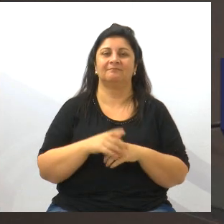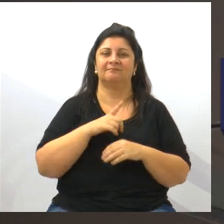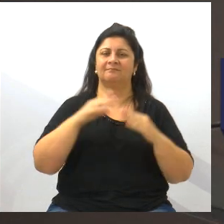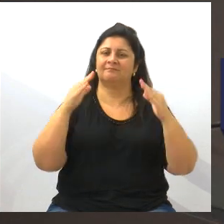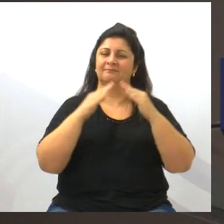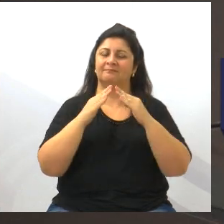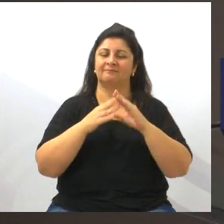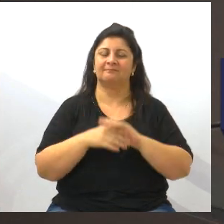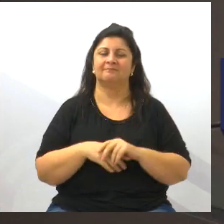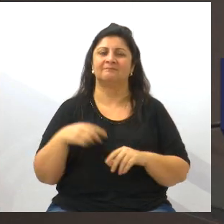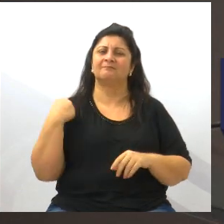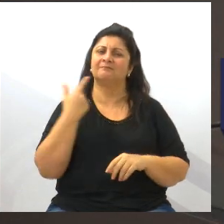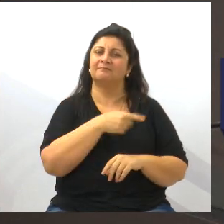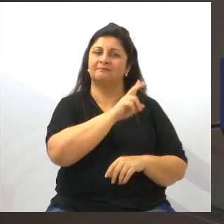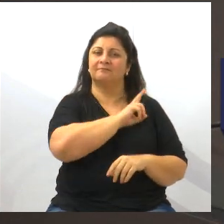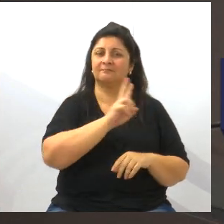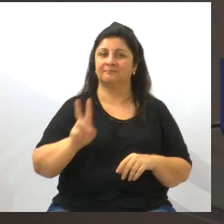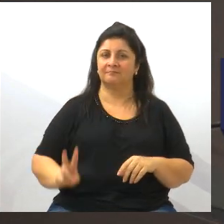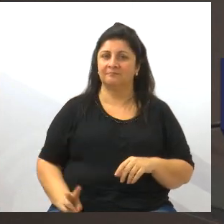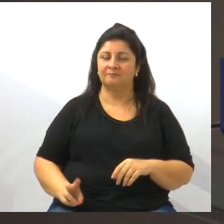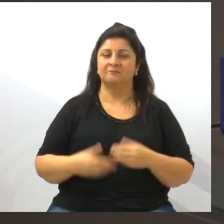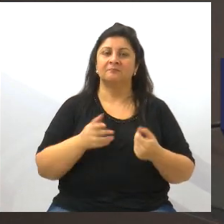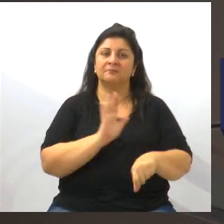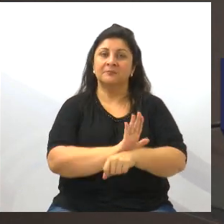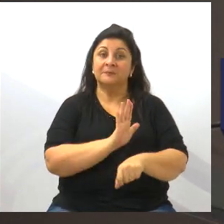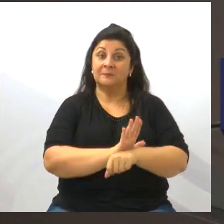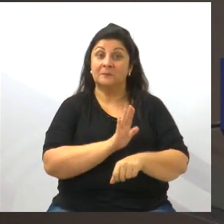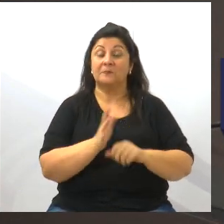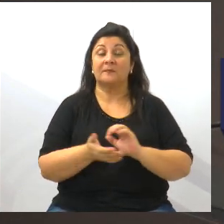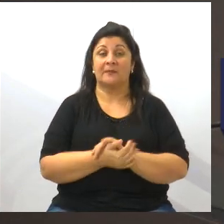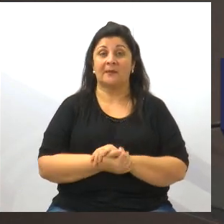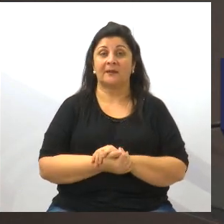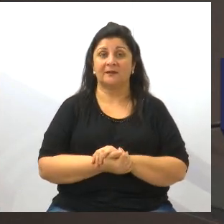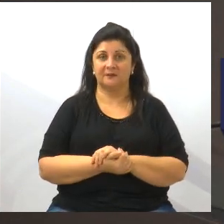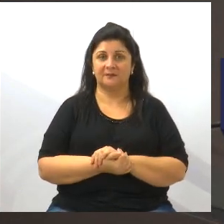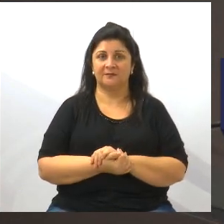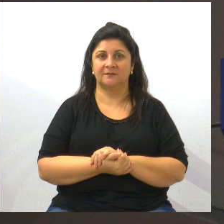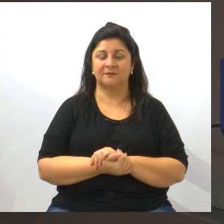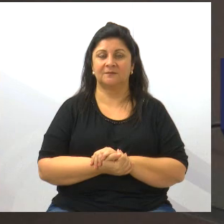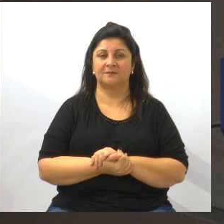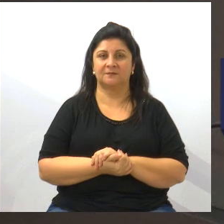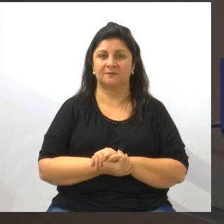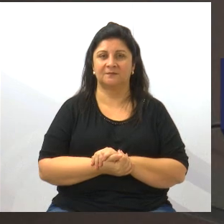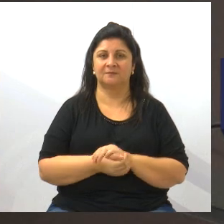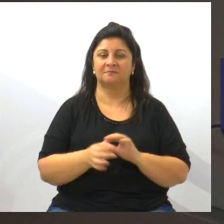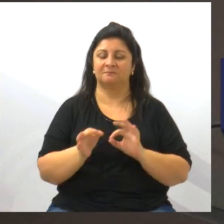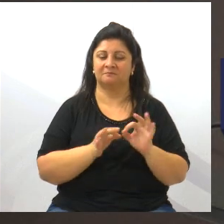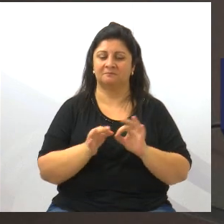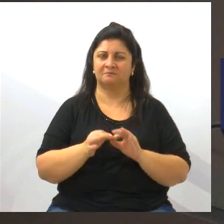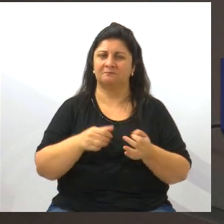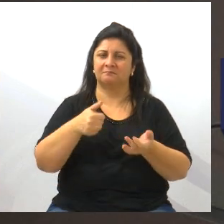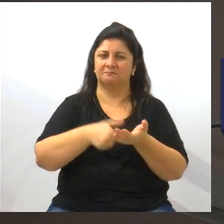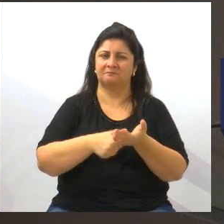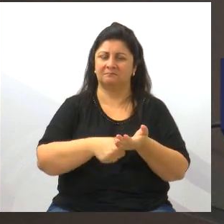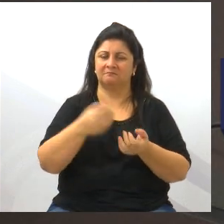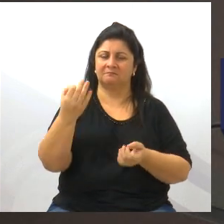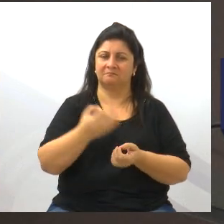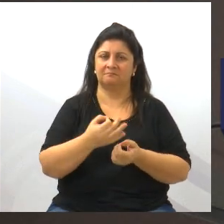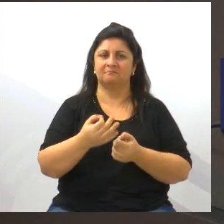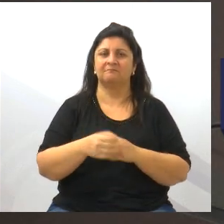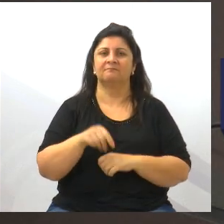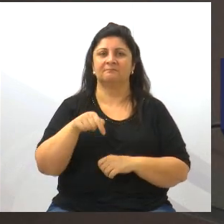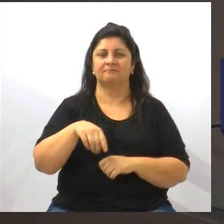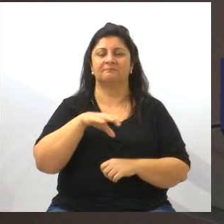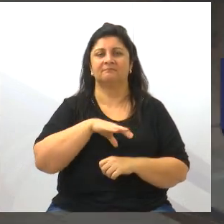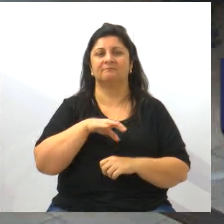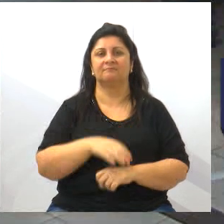morar. E a gente, enquanto vereador, dando aí a contribuição necessária que precisa para que possamos aí fazer a regularização necessária na nossa cidade, no